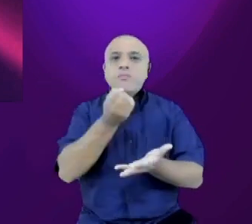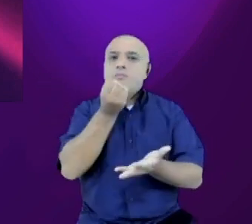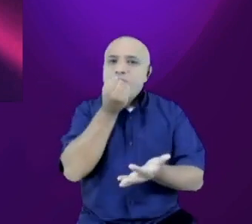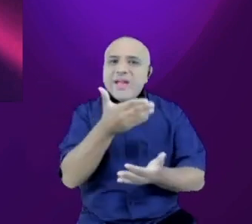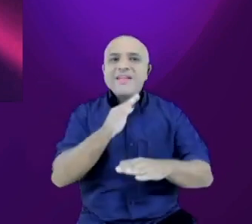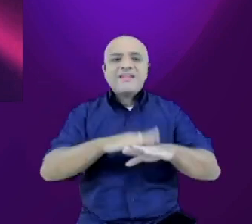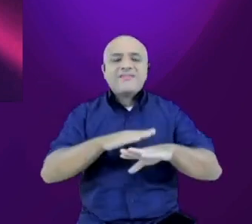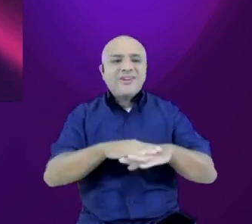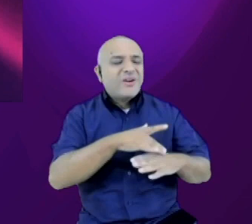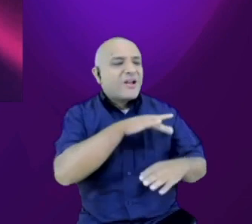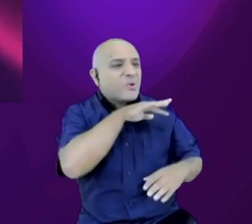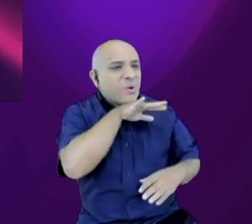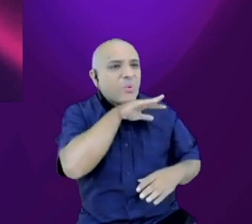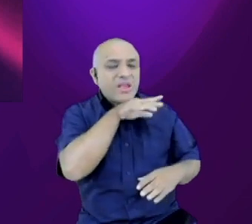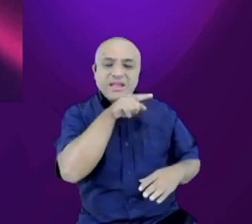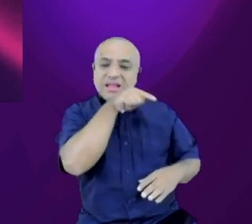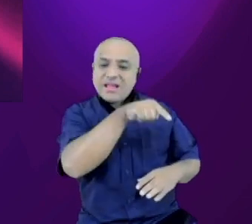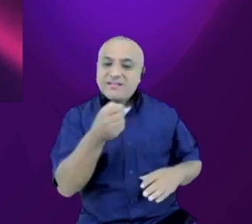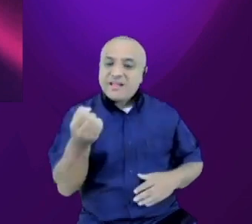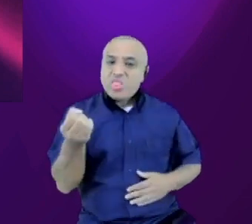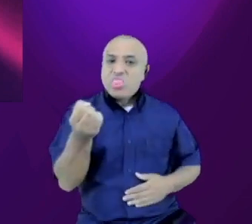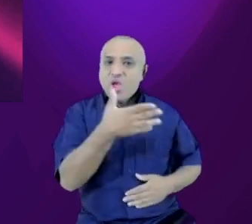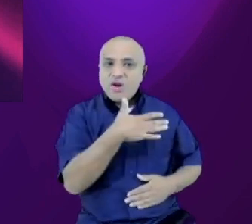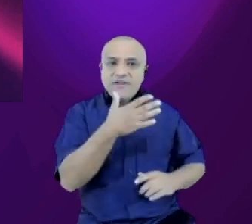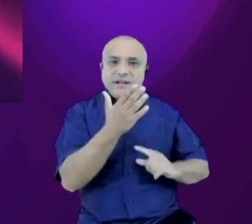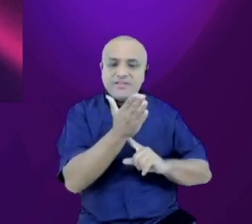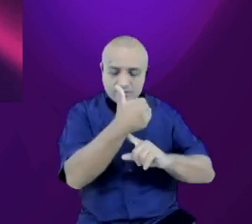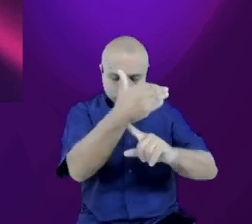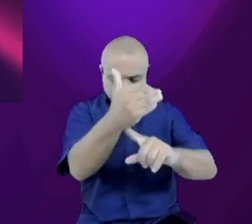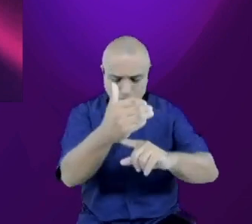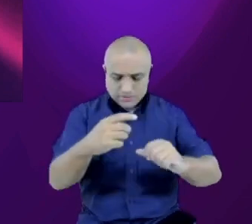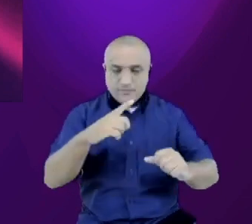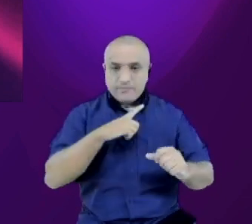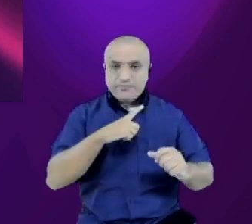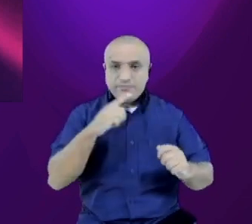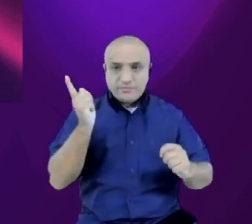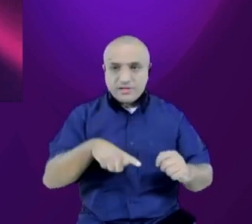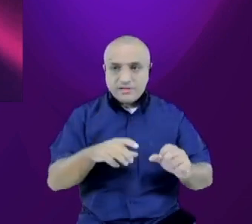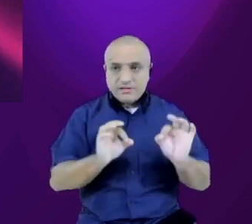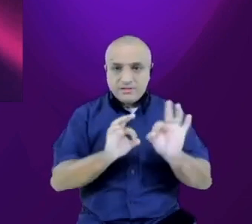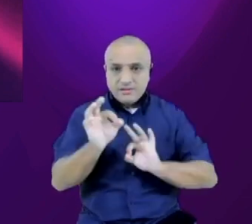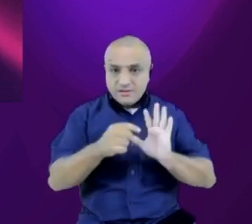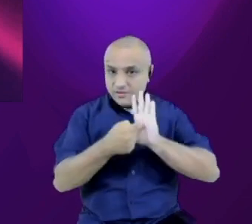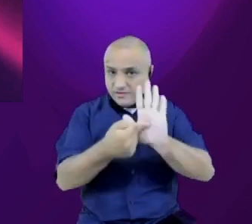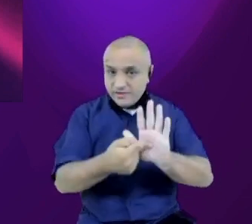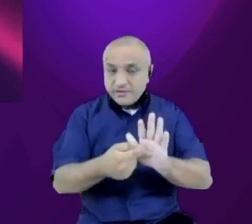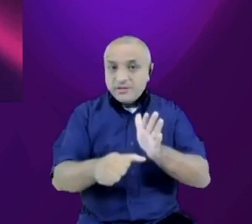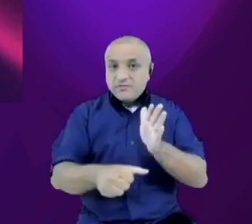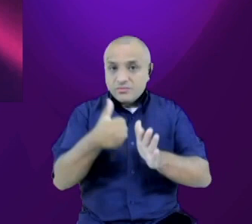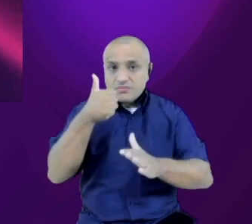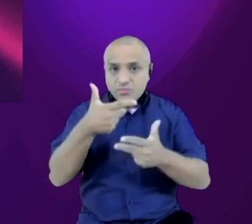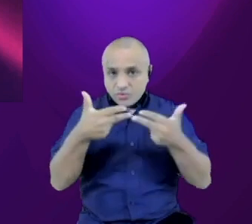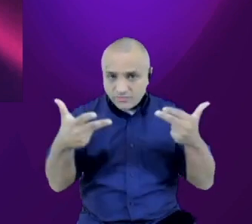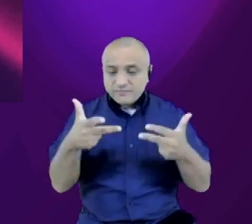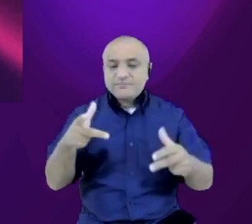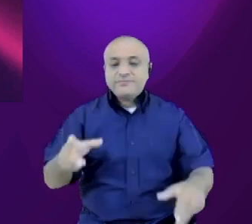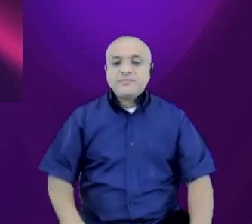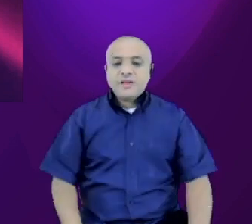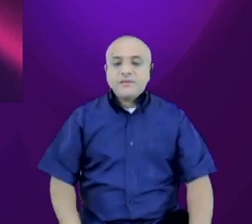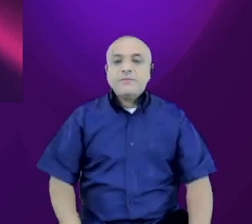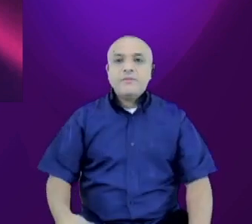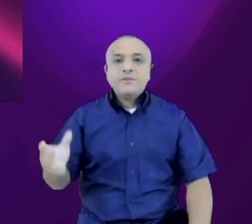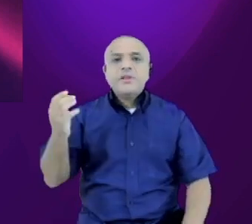os malefícios que essa nova tecnologia poderia trazer. Então, um dos pontos aí, que foi um ponto